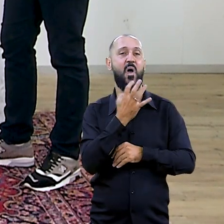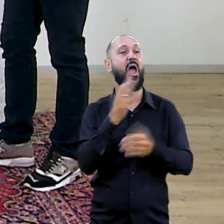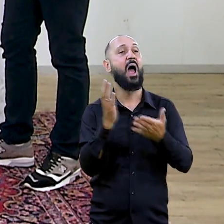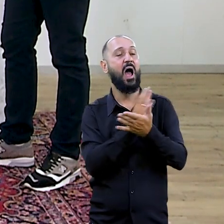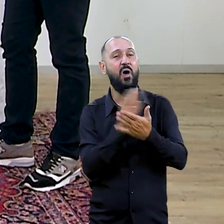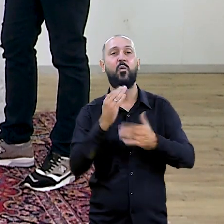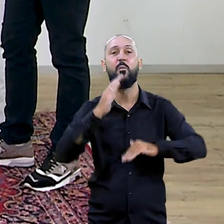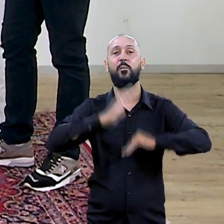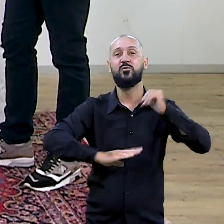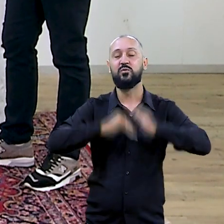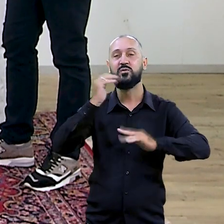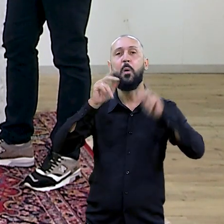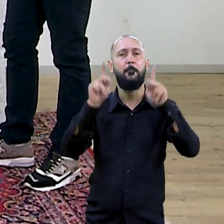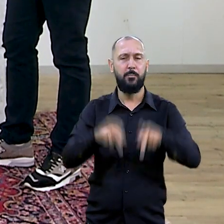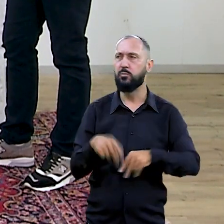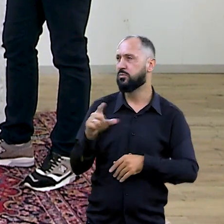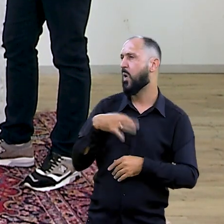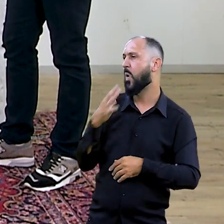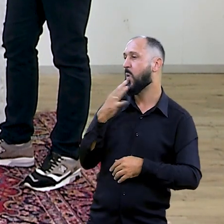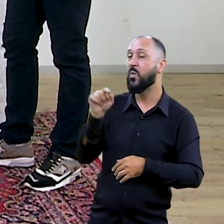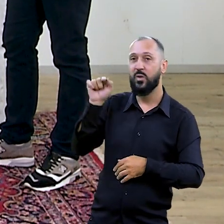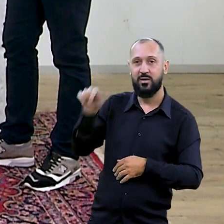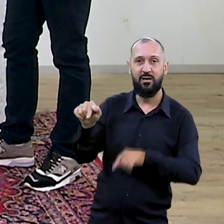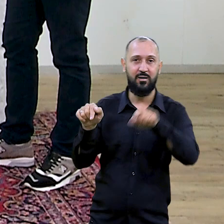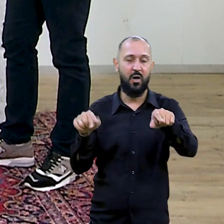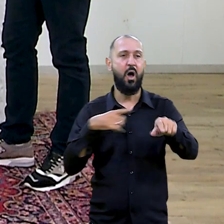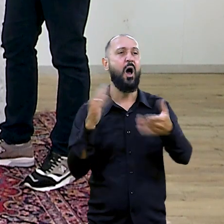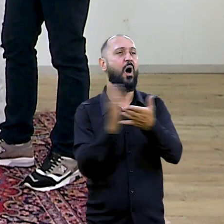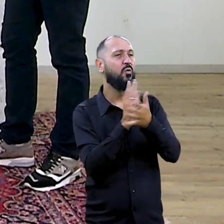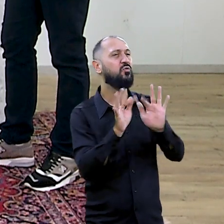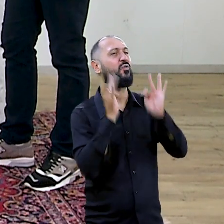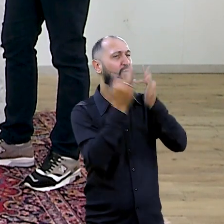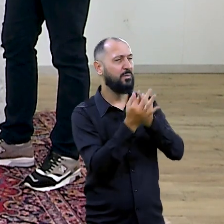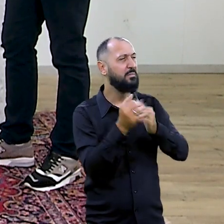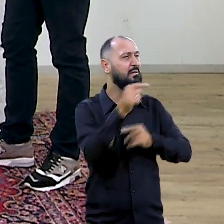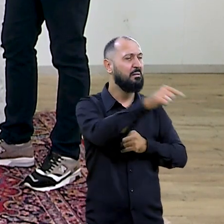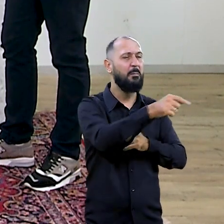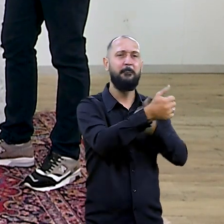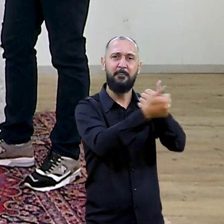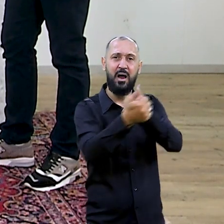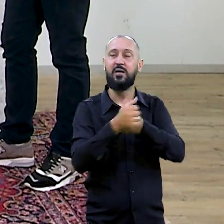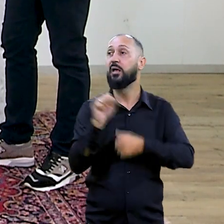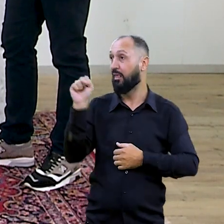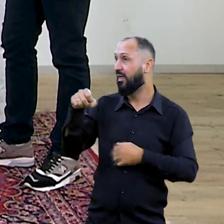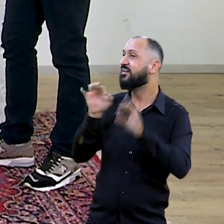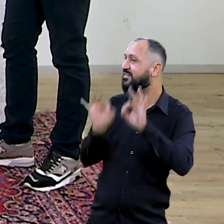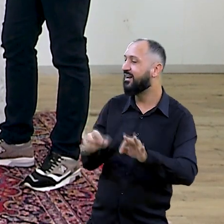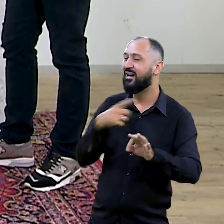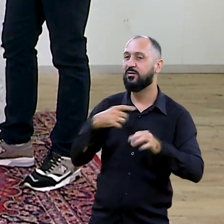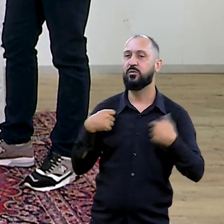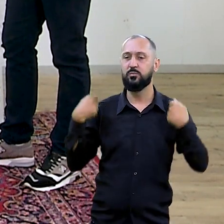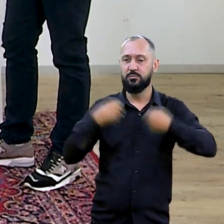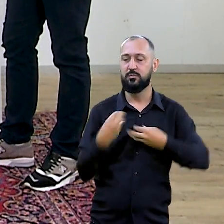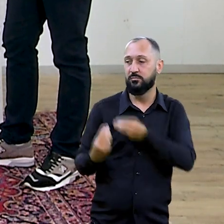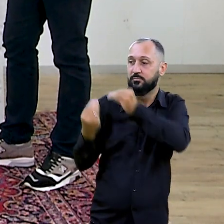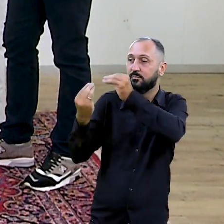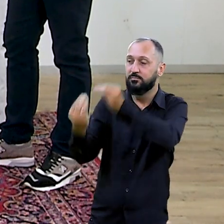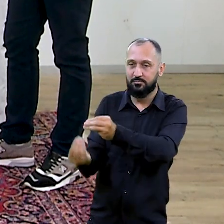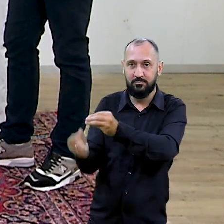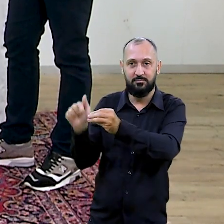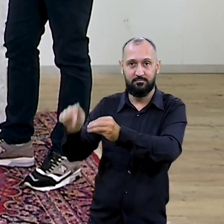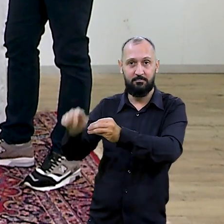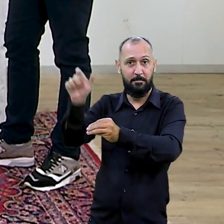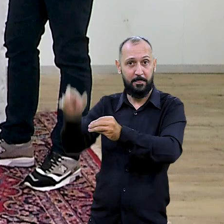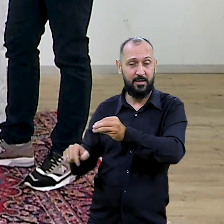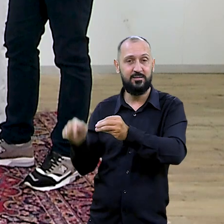para esse servidor e peça para que ele contribua dentro da ação. Então é um ato muito simples, simbólico e importante. Que é de pegar o seu